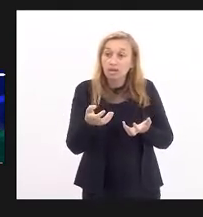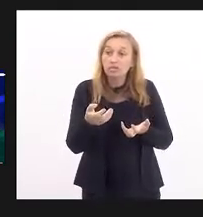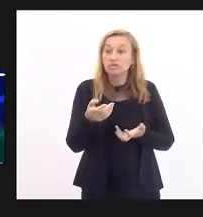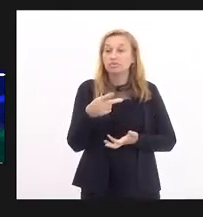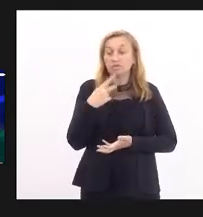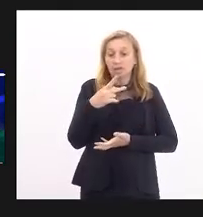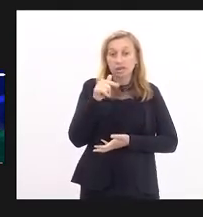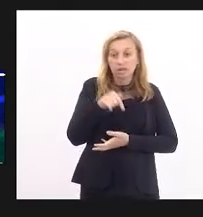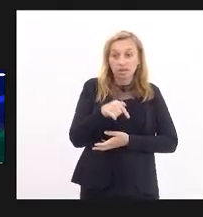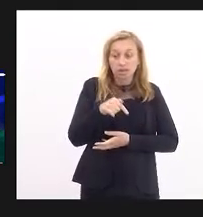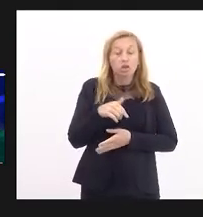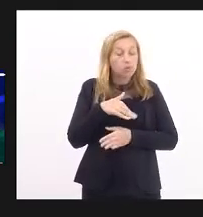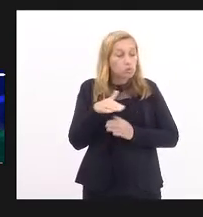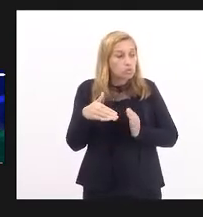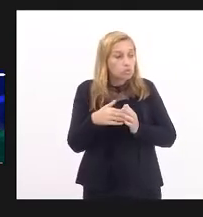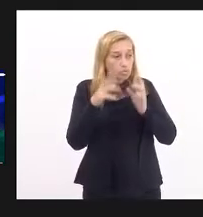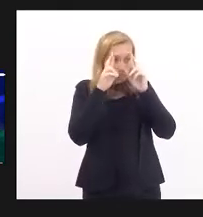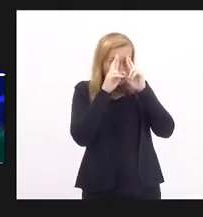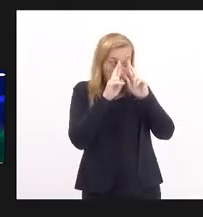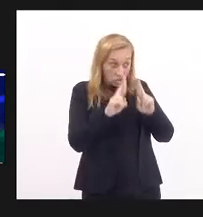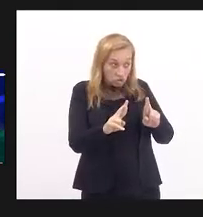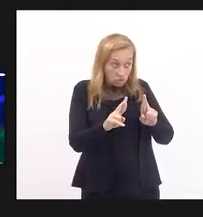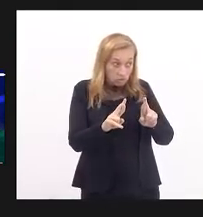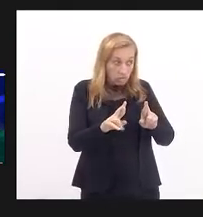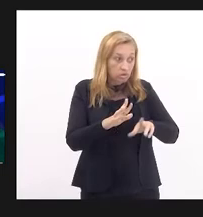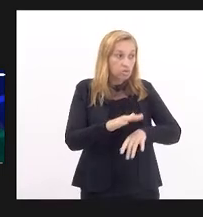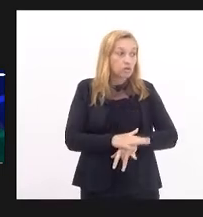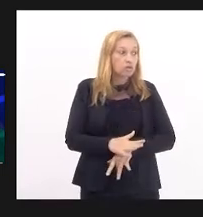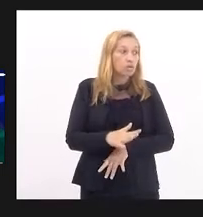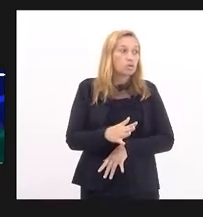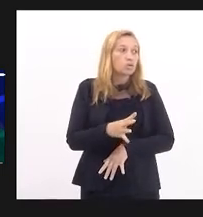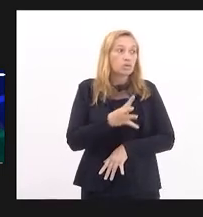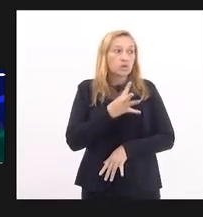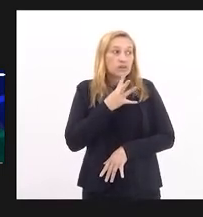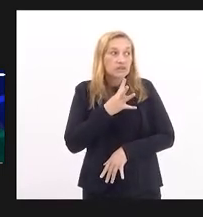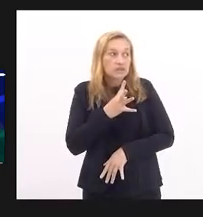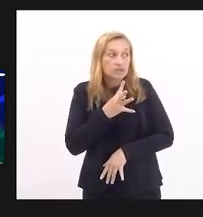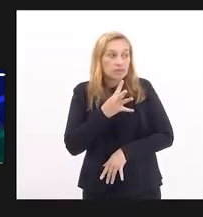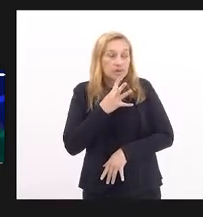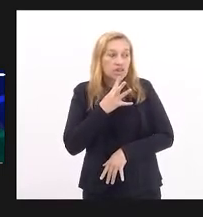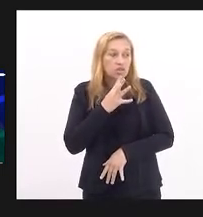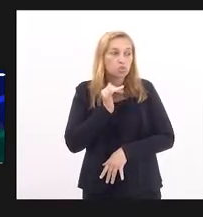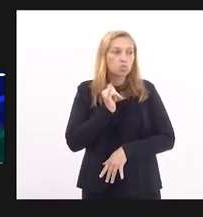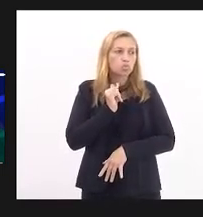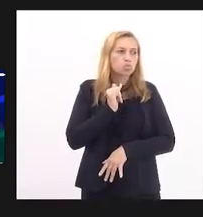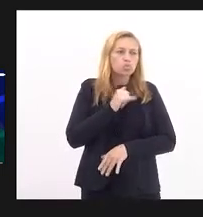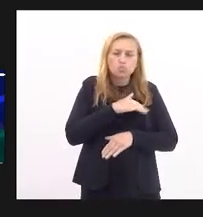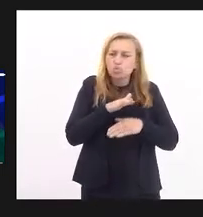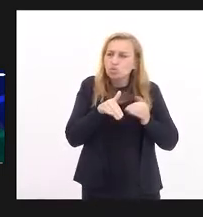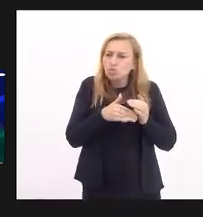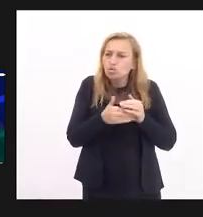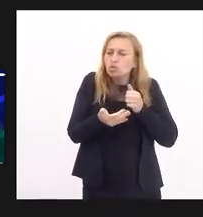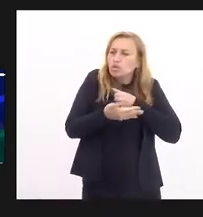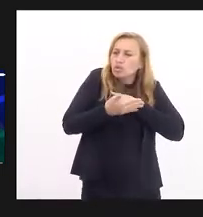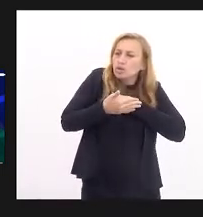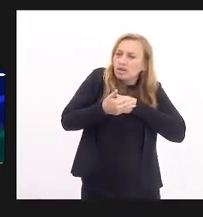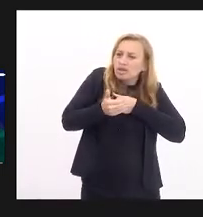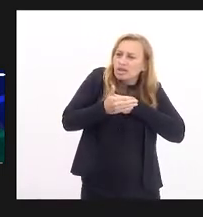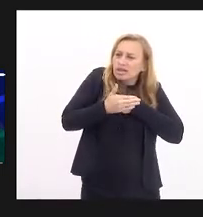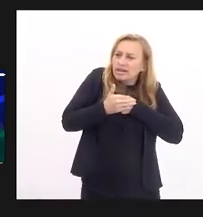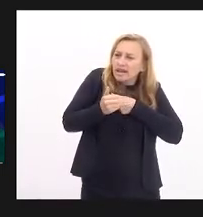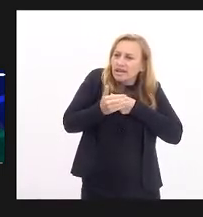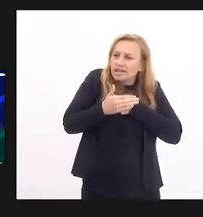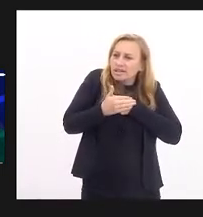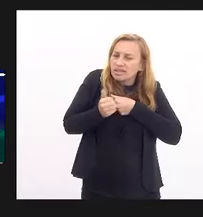consignado com todo respeito com todo o conhecimento com todo carinho no